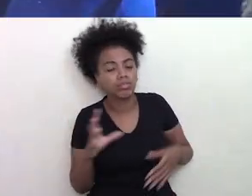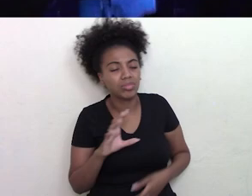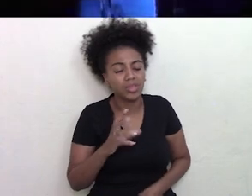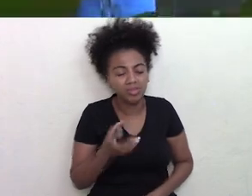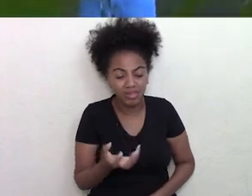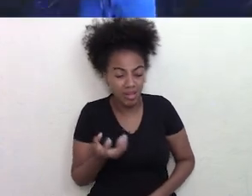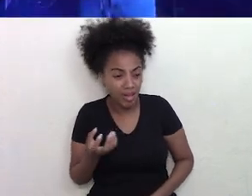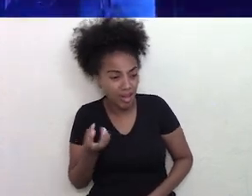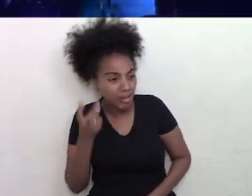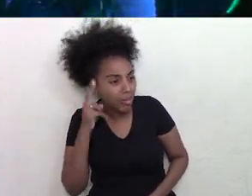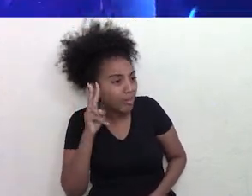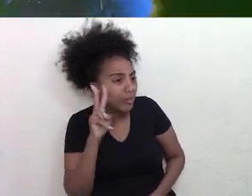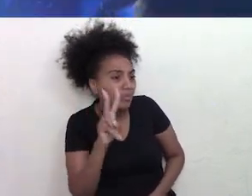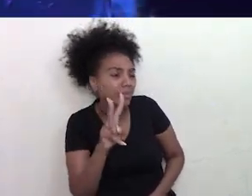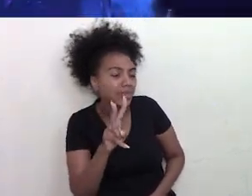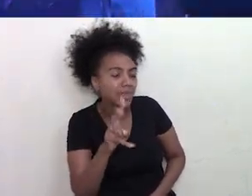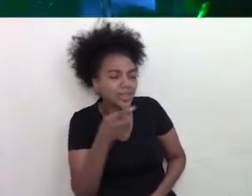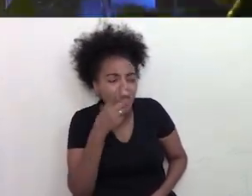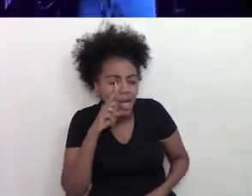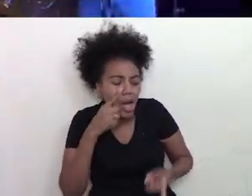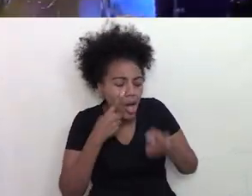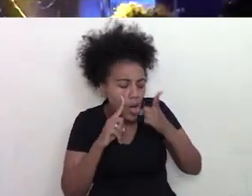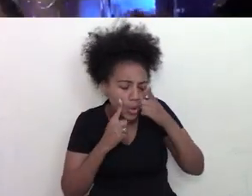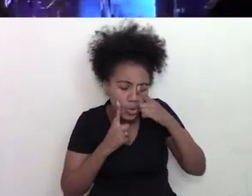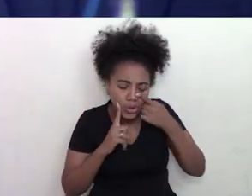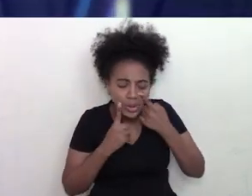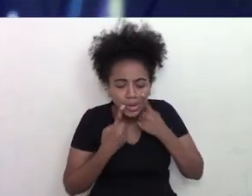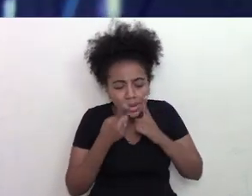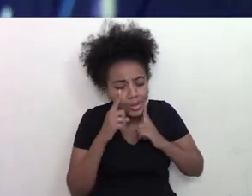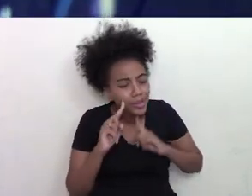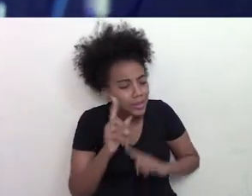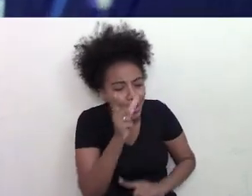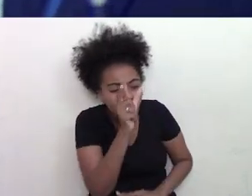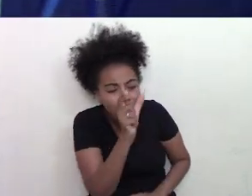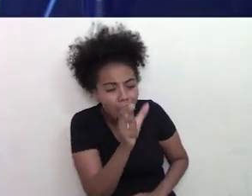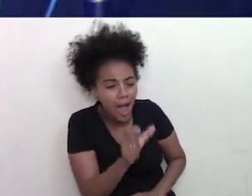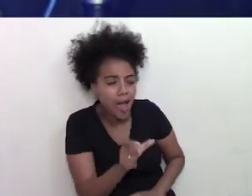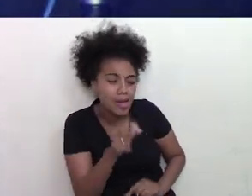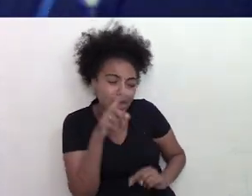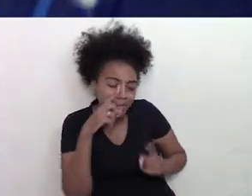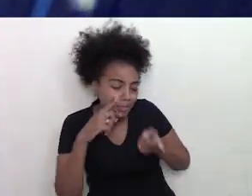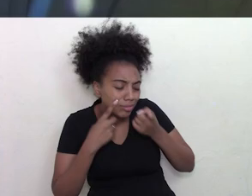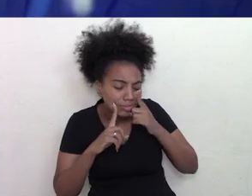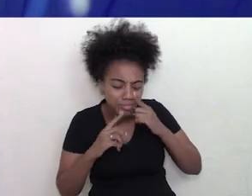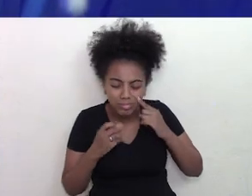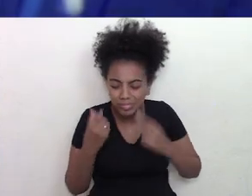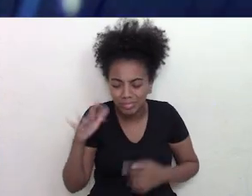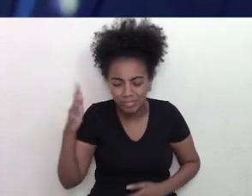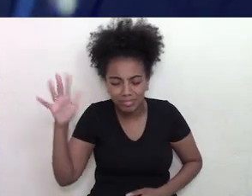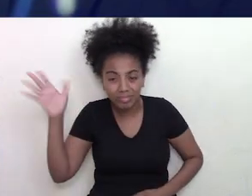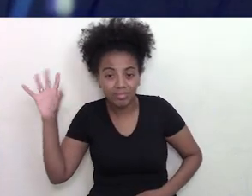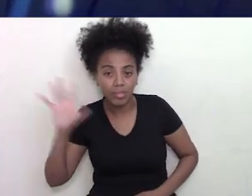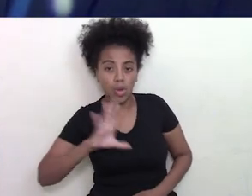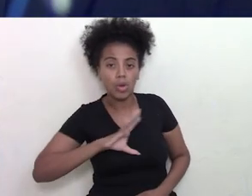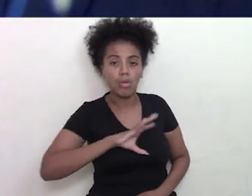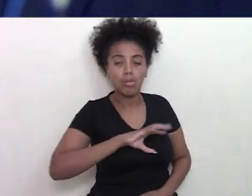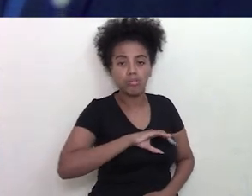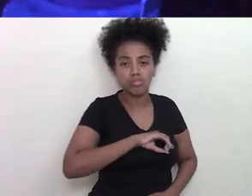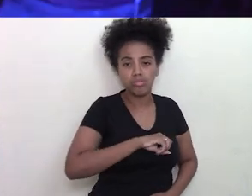naturalmente. Eu não quero ver você chorar. Deixa que o